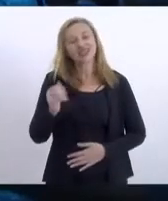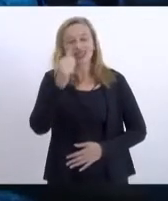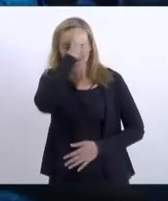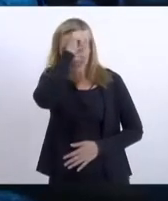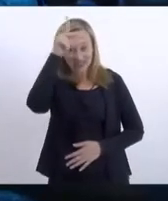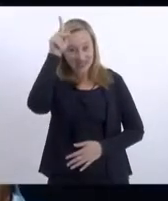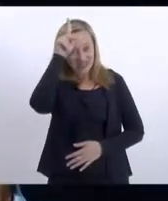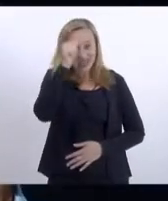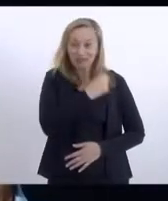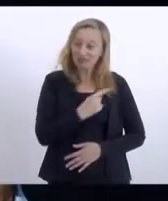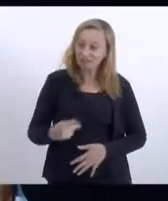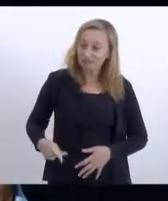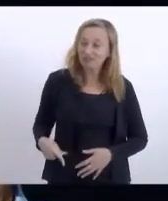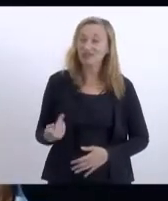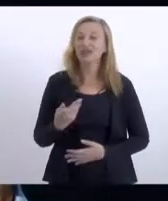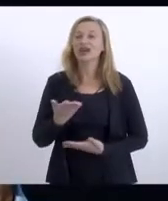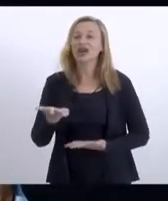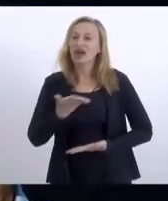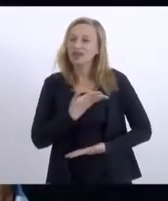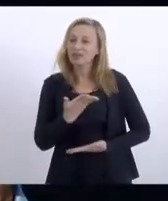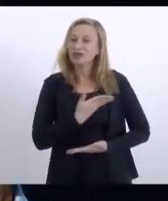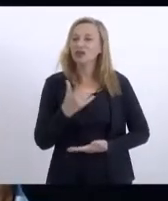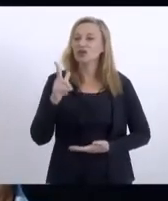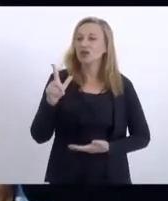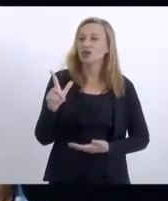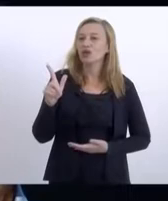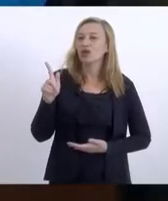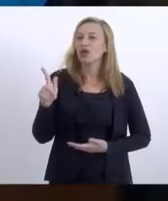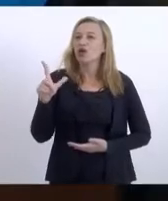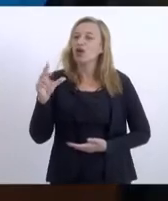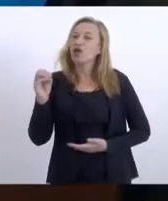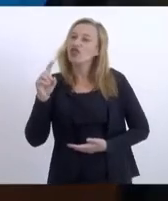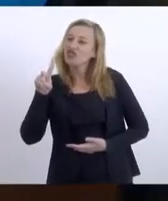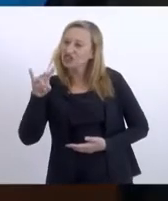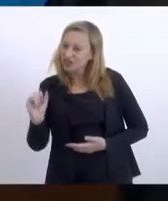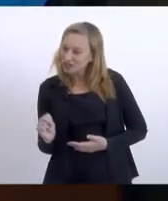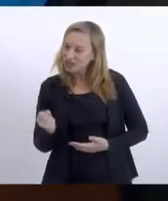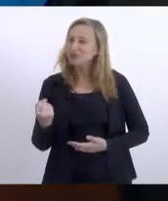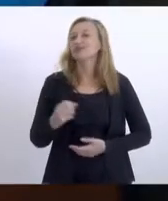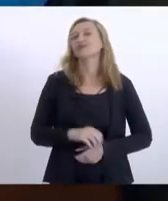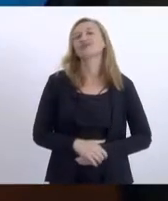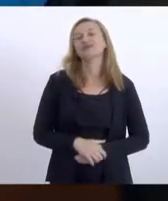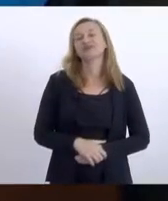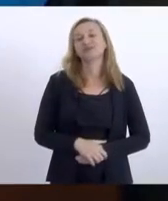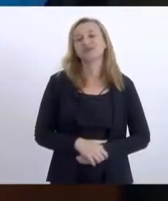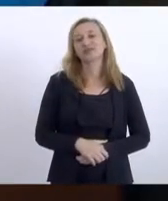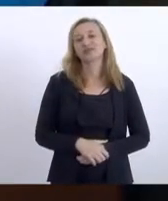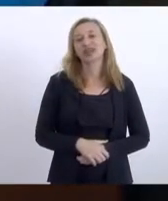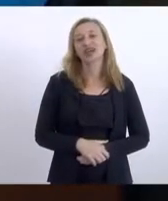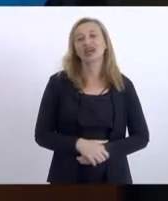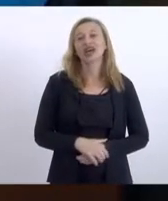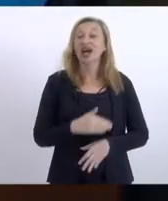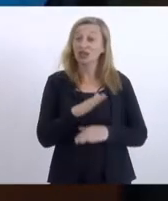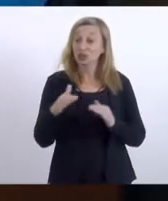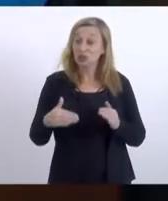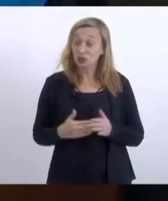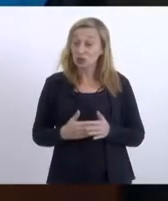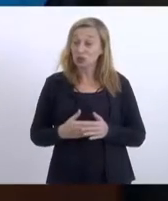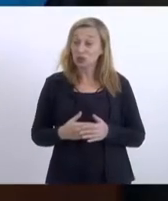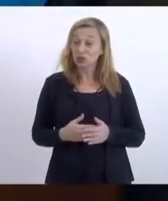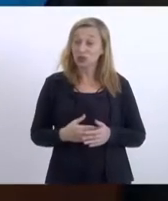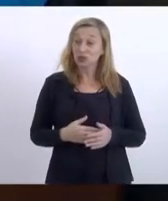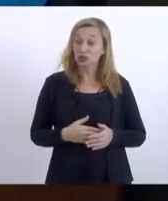prefeito, parceiro Clovinho, lá de Miracema, Léo, contemporâneo de Porciúncula, cumprimentando todas as autoridades